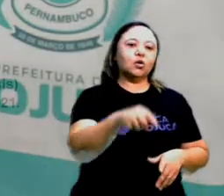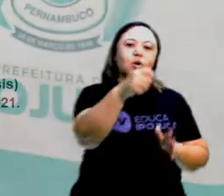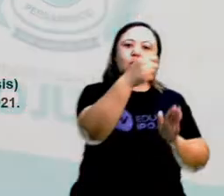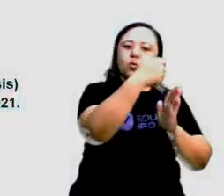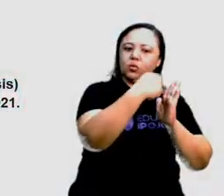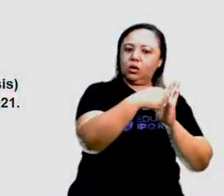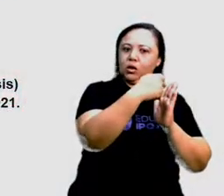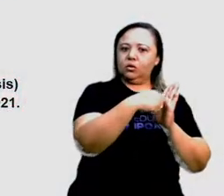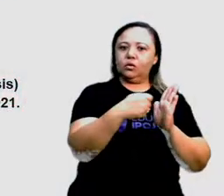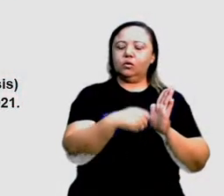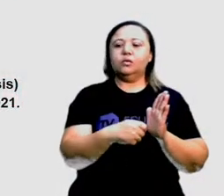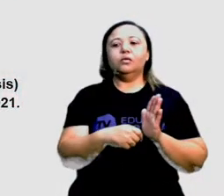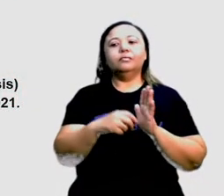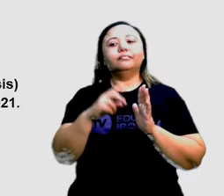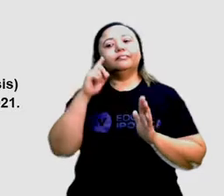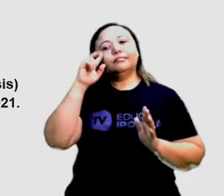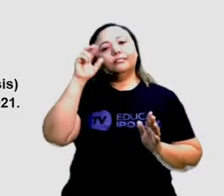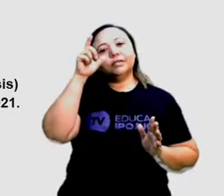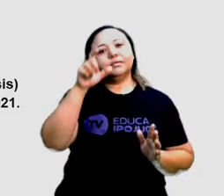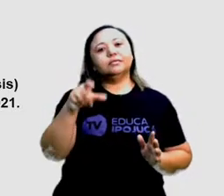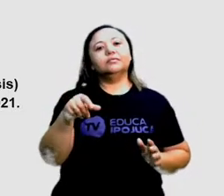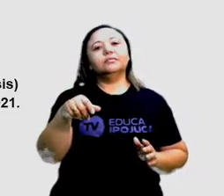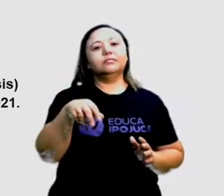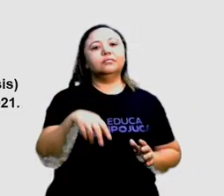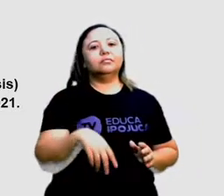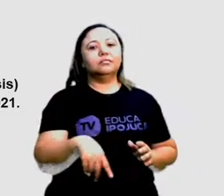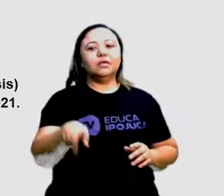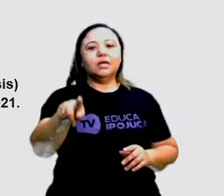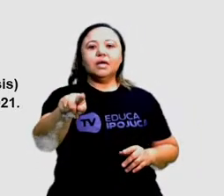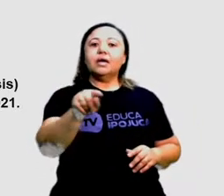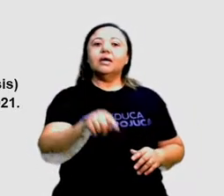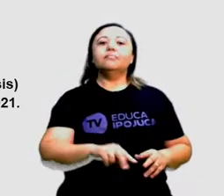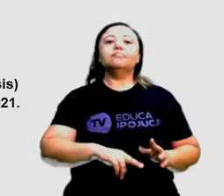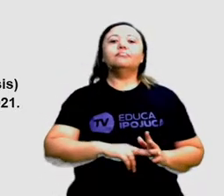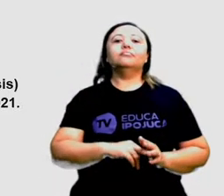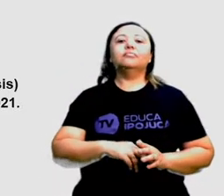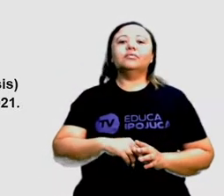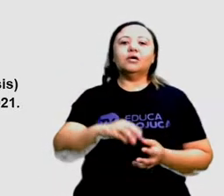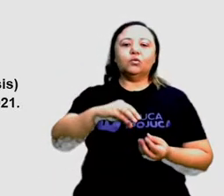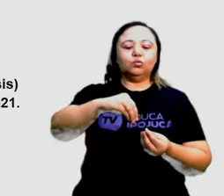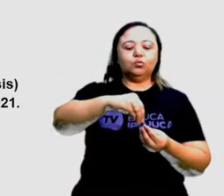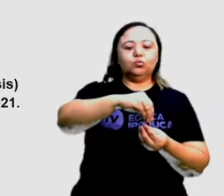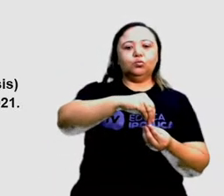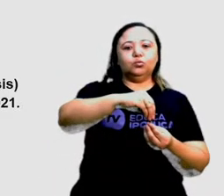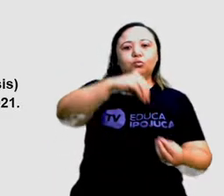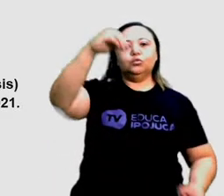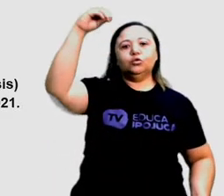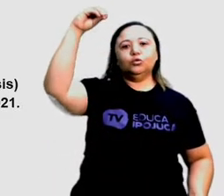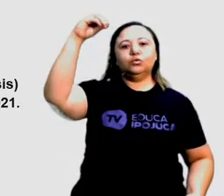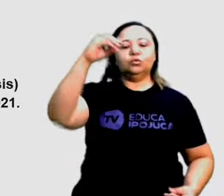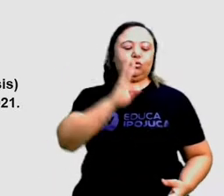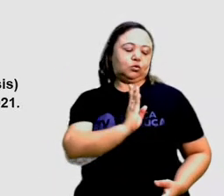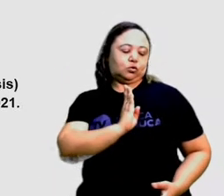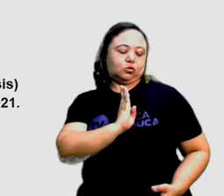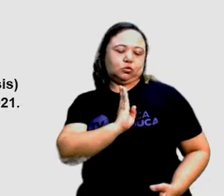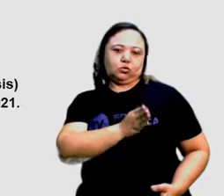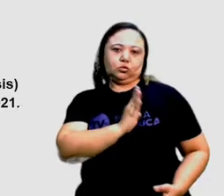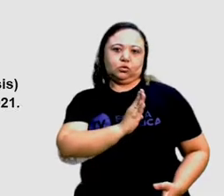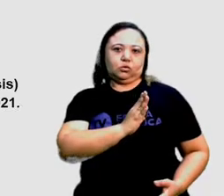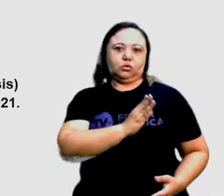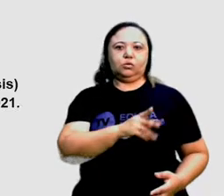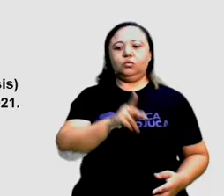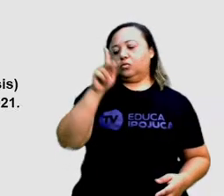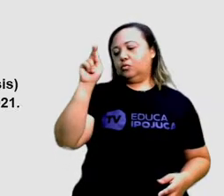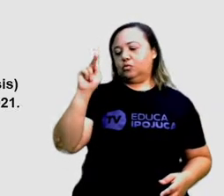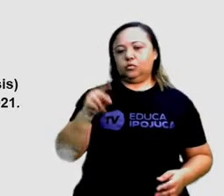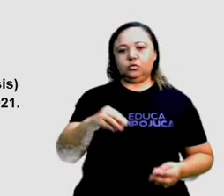narrador observador, vamos ver aí um exemplo. Que abismo que há entre o espírito e o coração? O espírito do